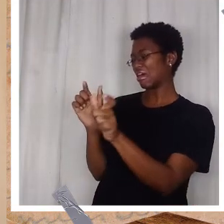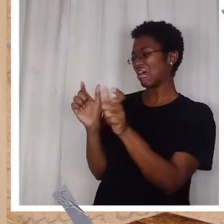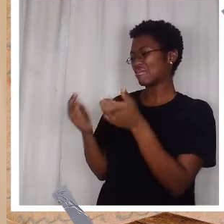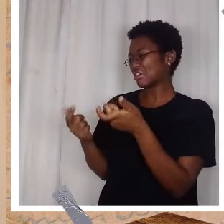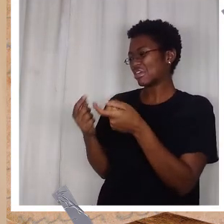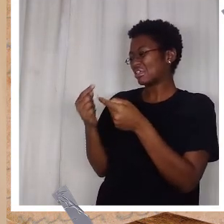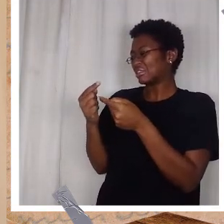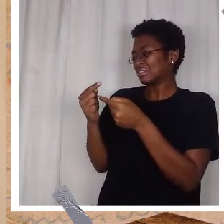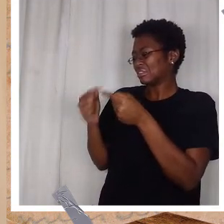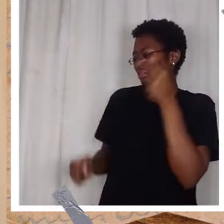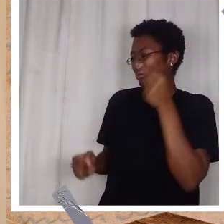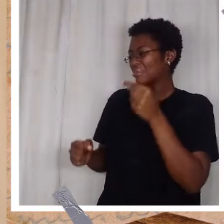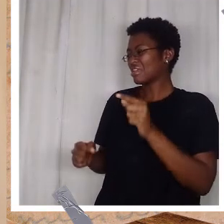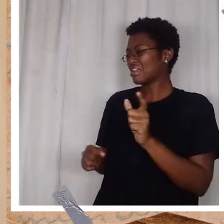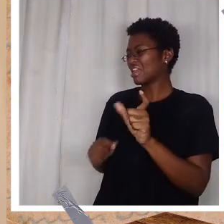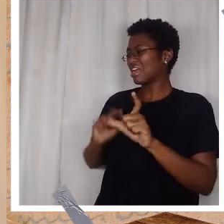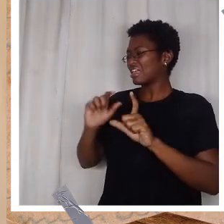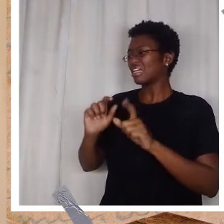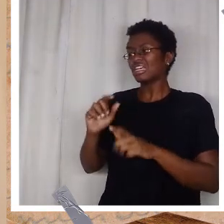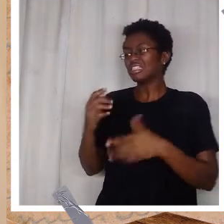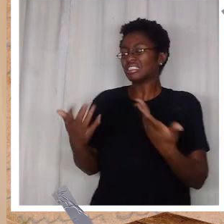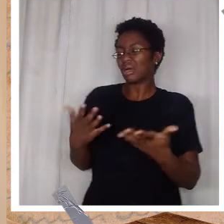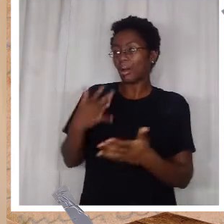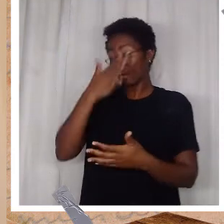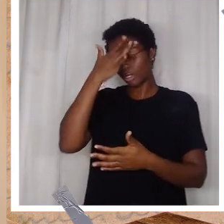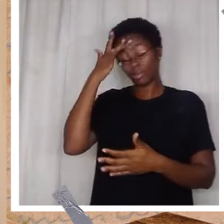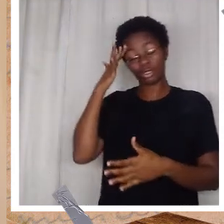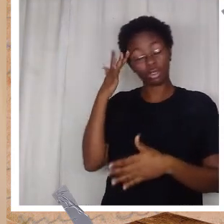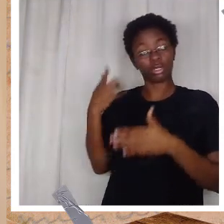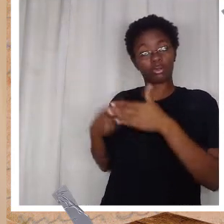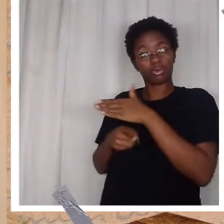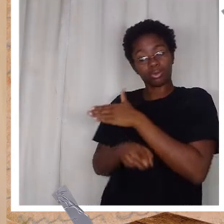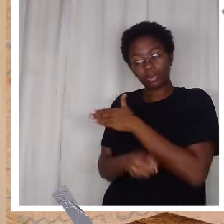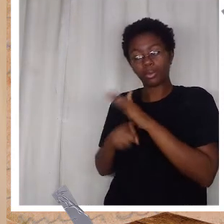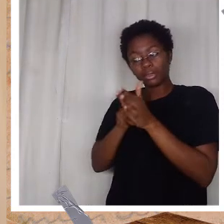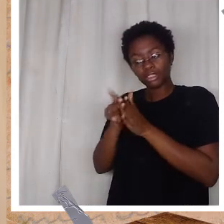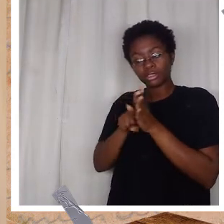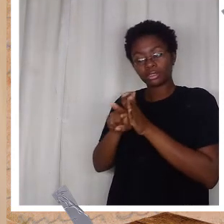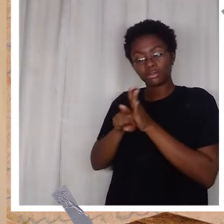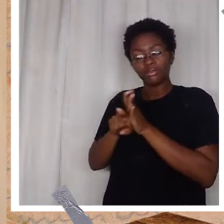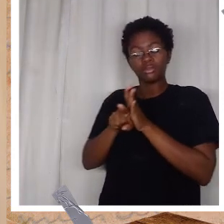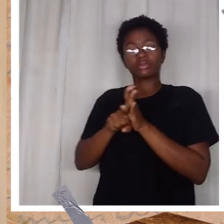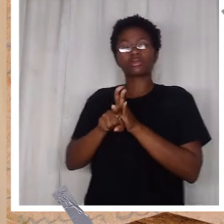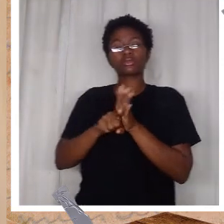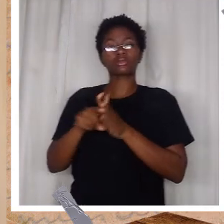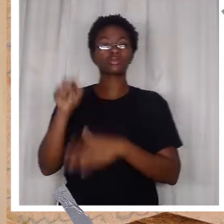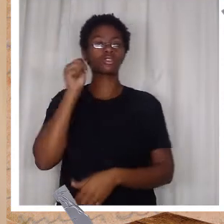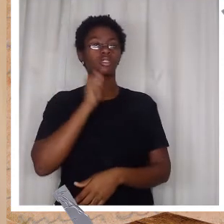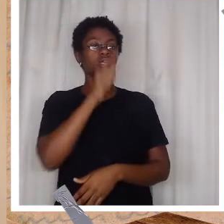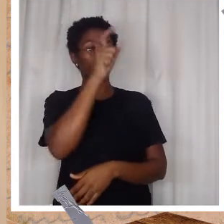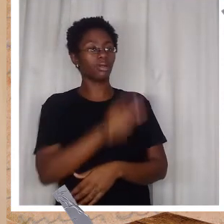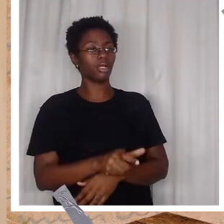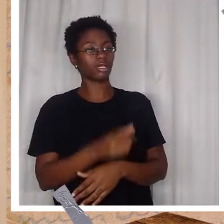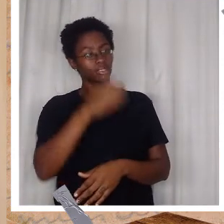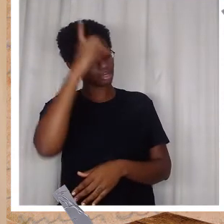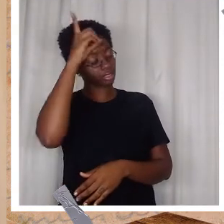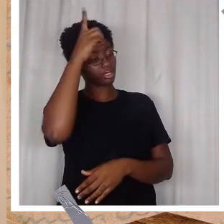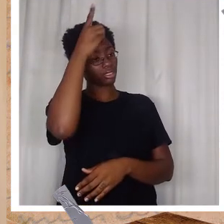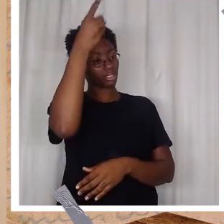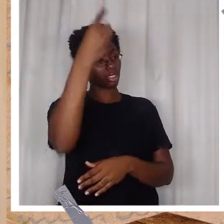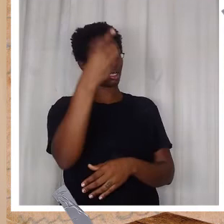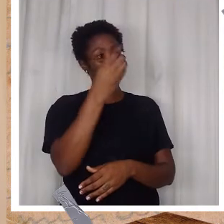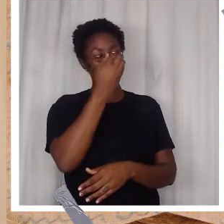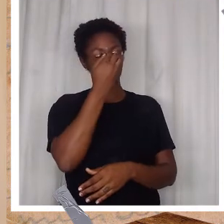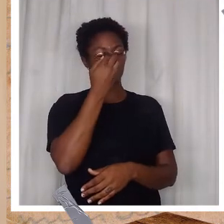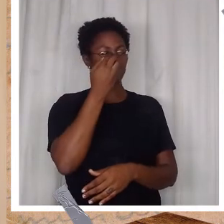as pessoas já têm estudiosos que percebem que ela cria uma maneira de